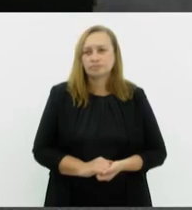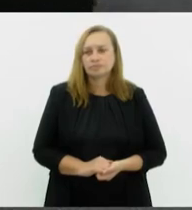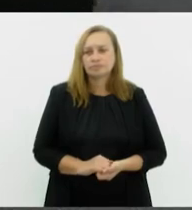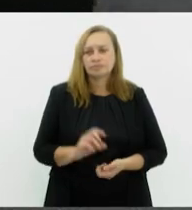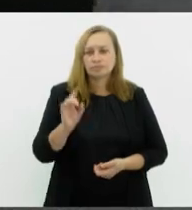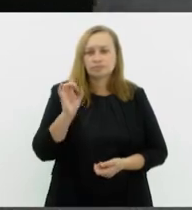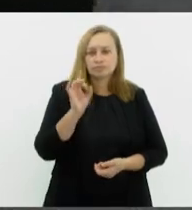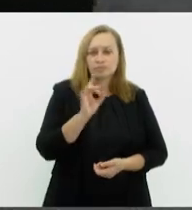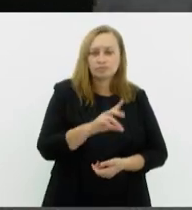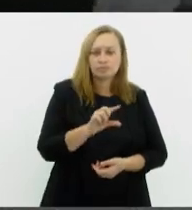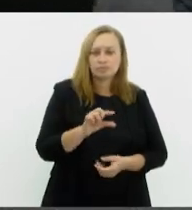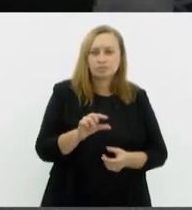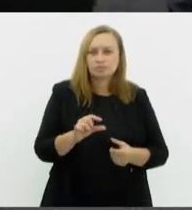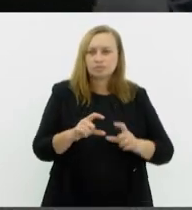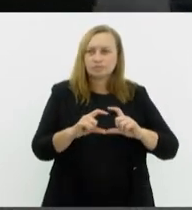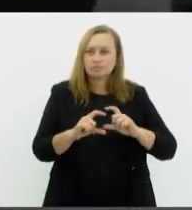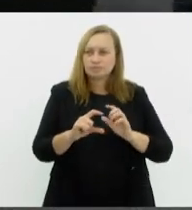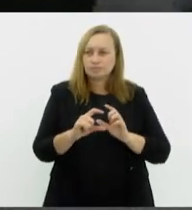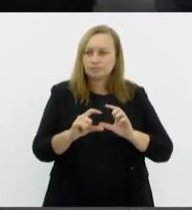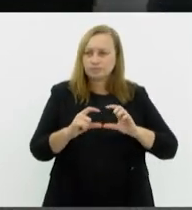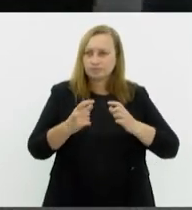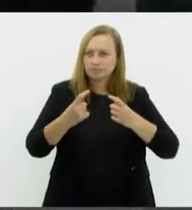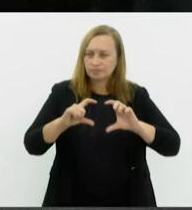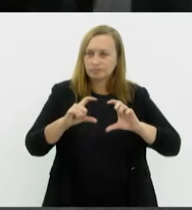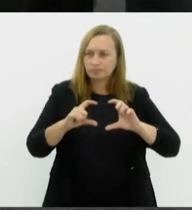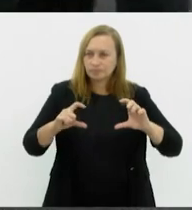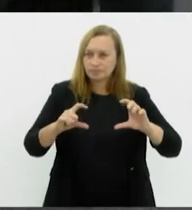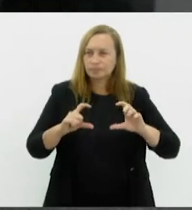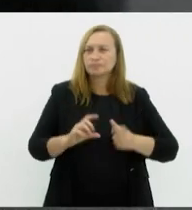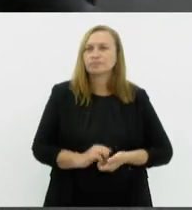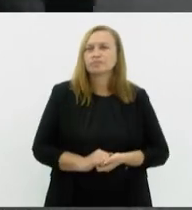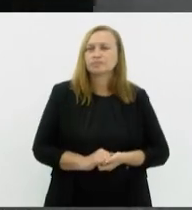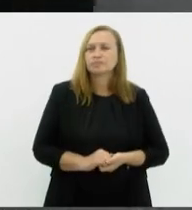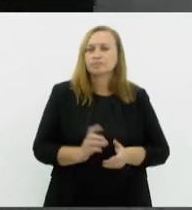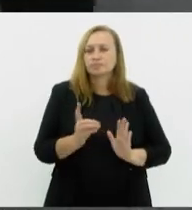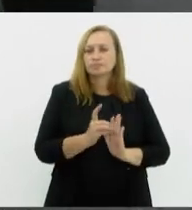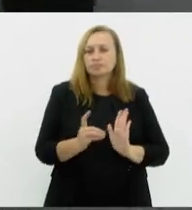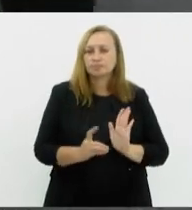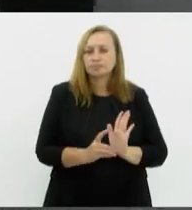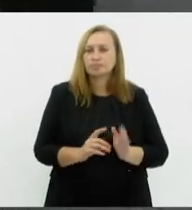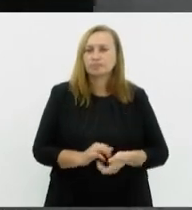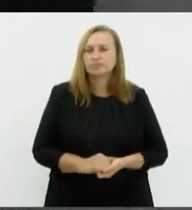último parágrafo da minuta do decreto,